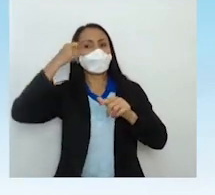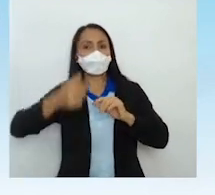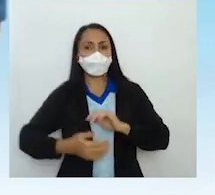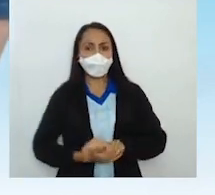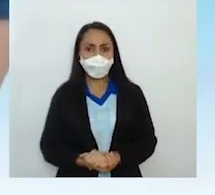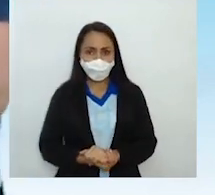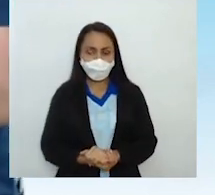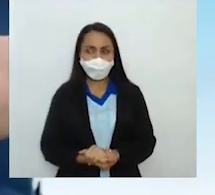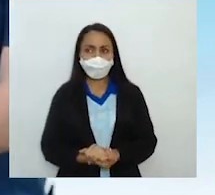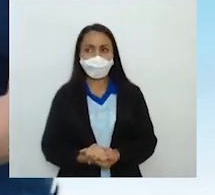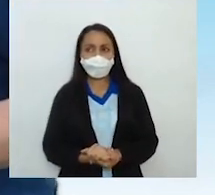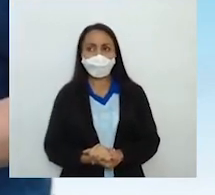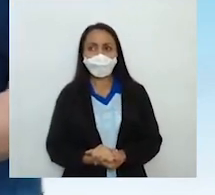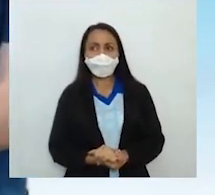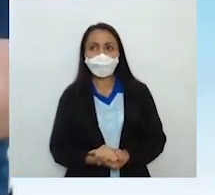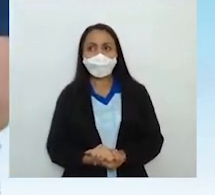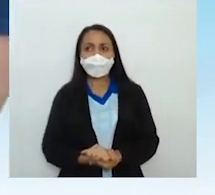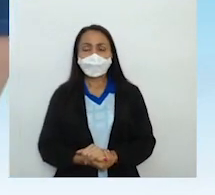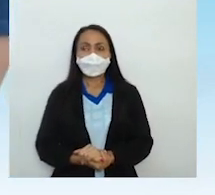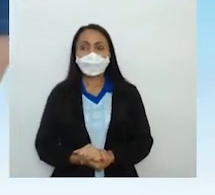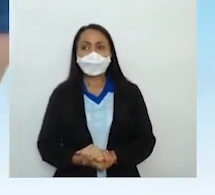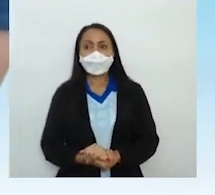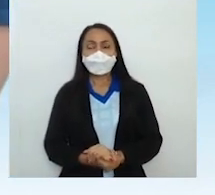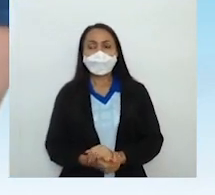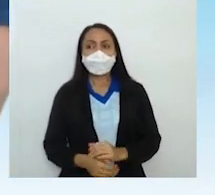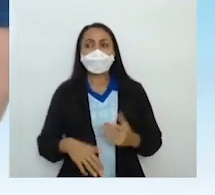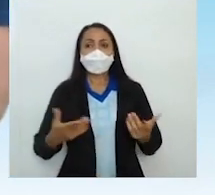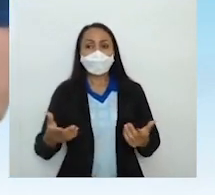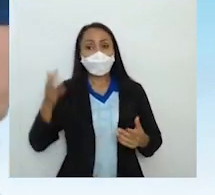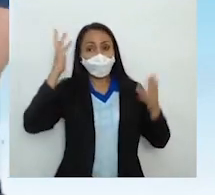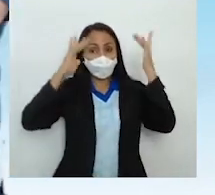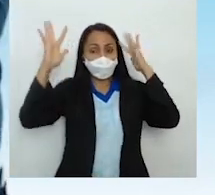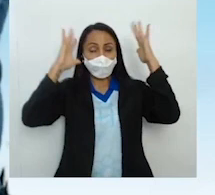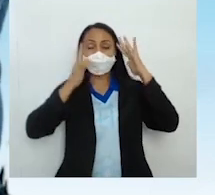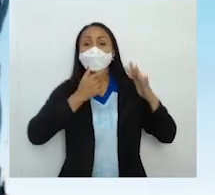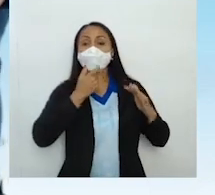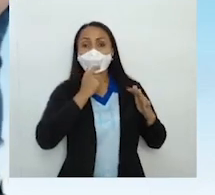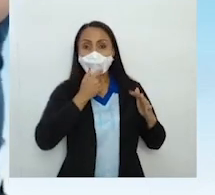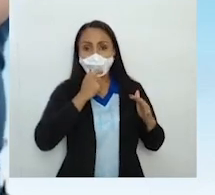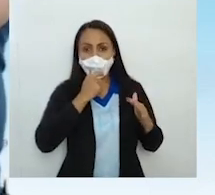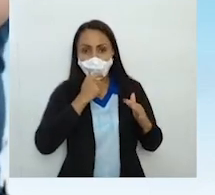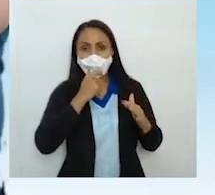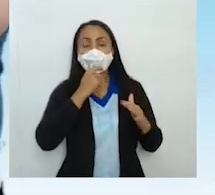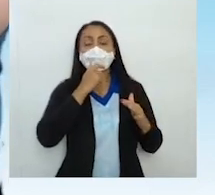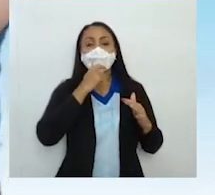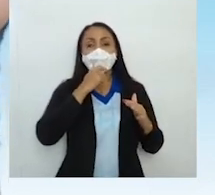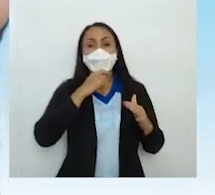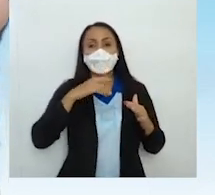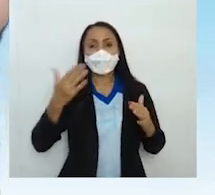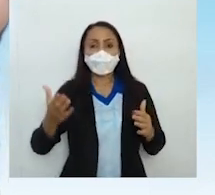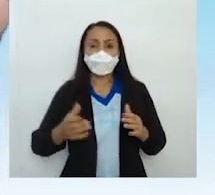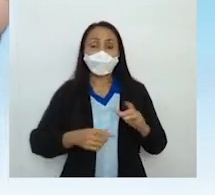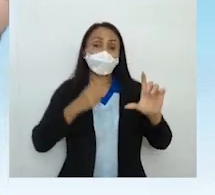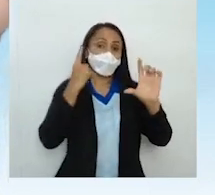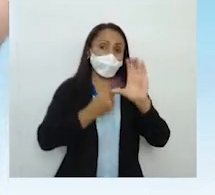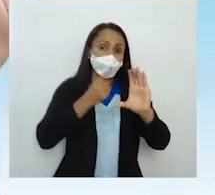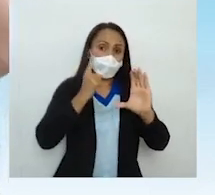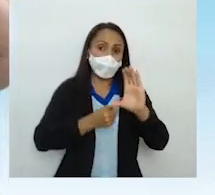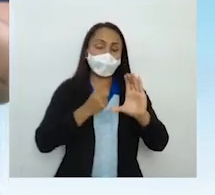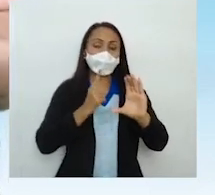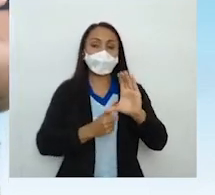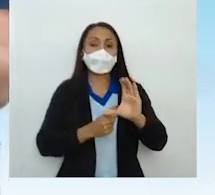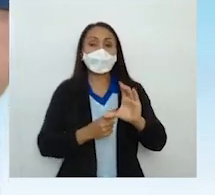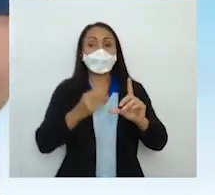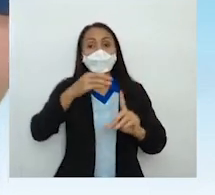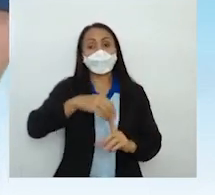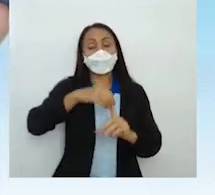estudante, Adam Smith era um teórico inglês que era filósofo também, economista, e que ele é um dos